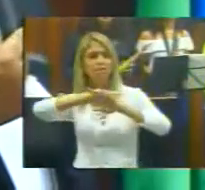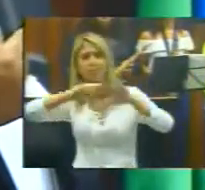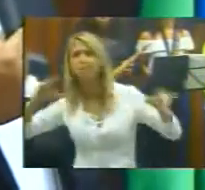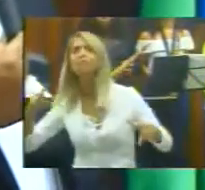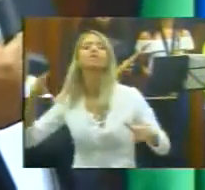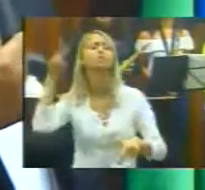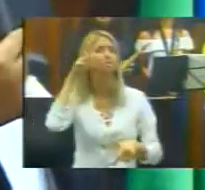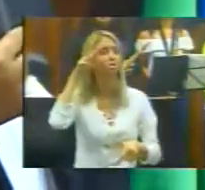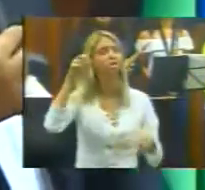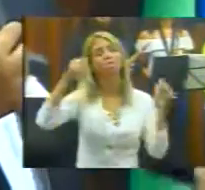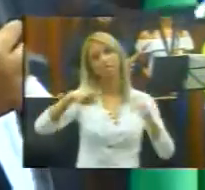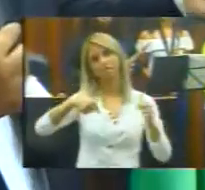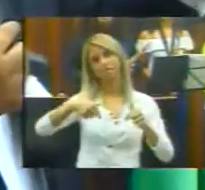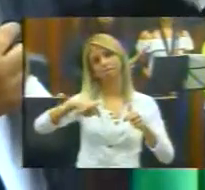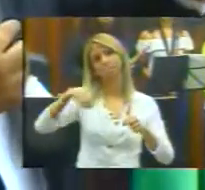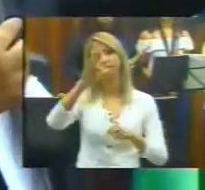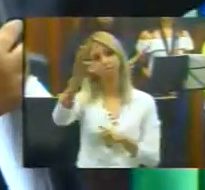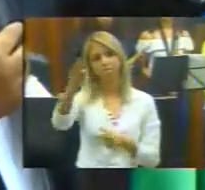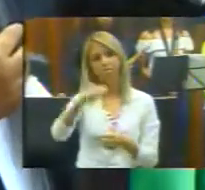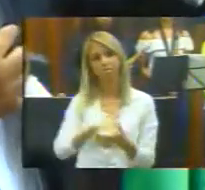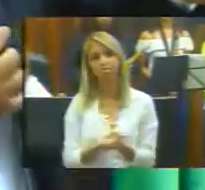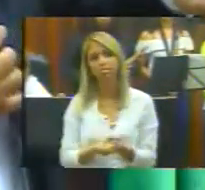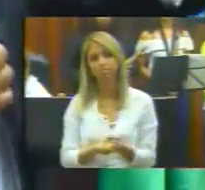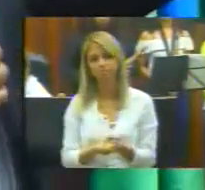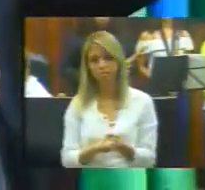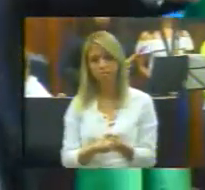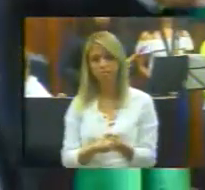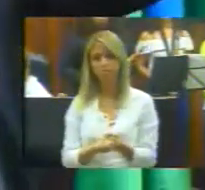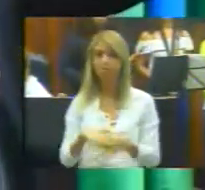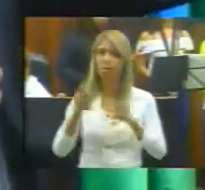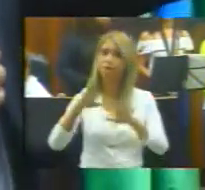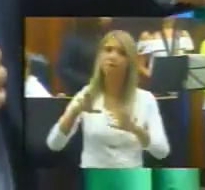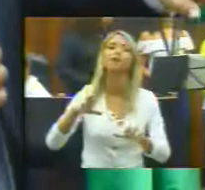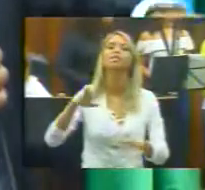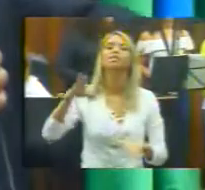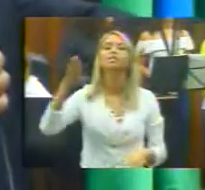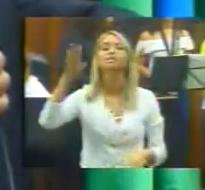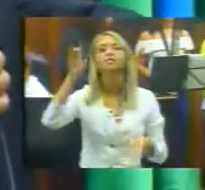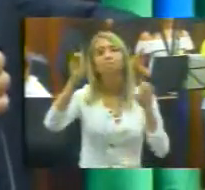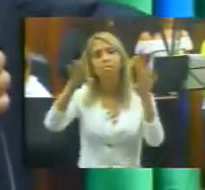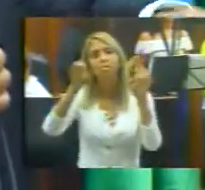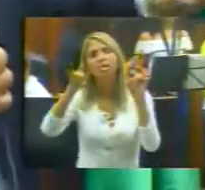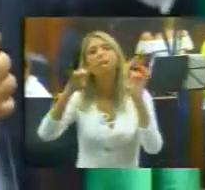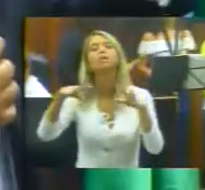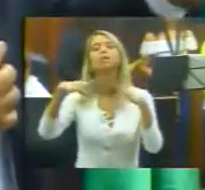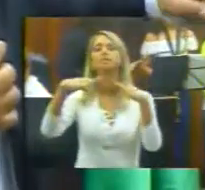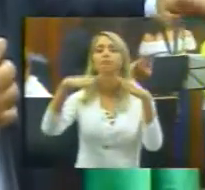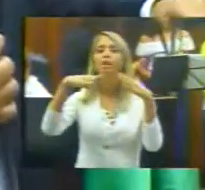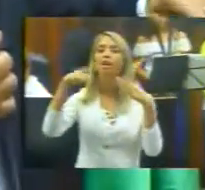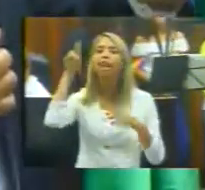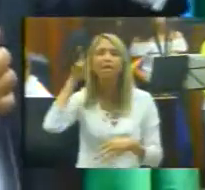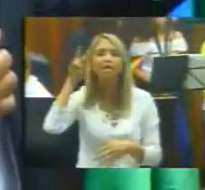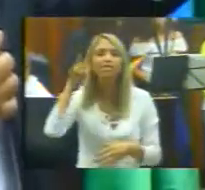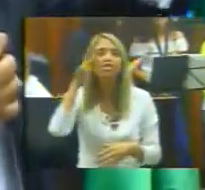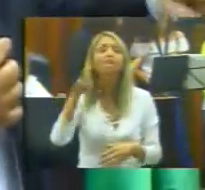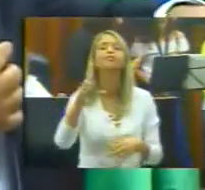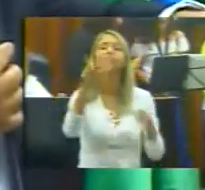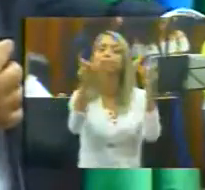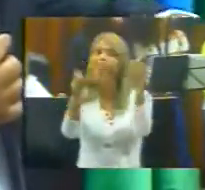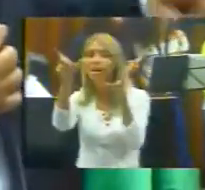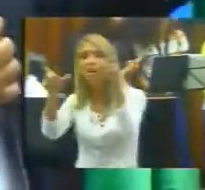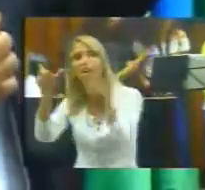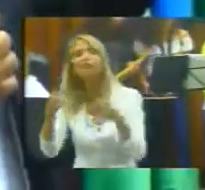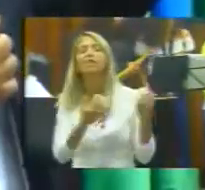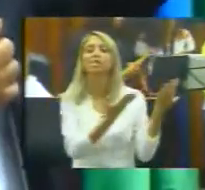da cidade de Cabo Frio e agora de um modo especial, com a história de cada um dos senhores. Daqui vai nascer o